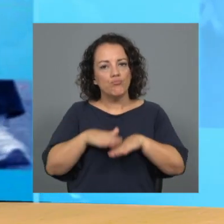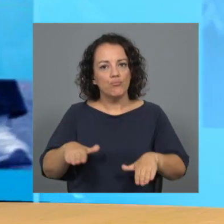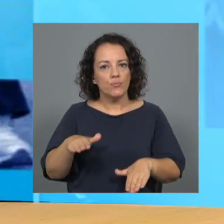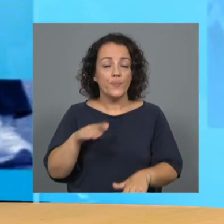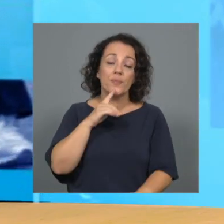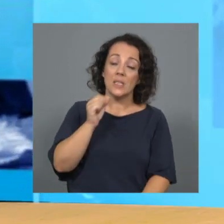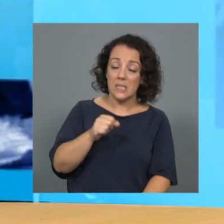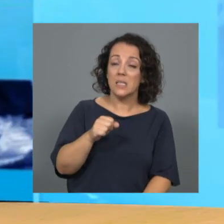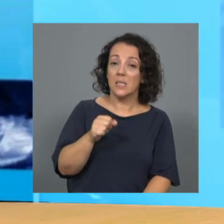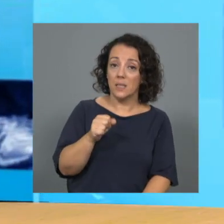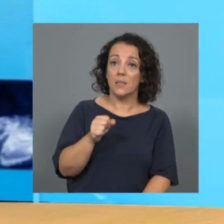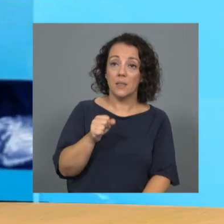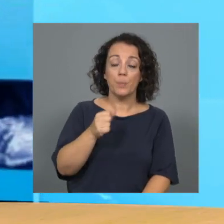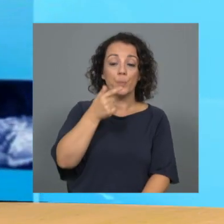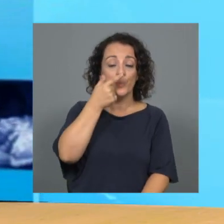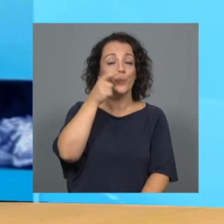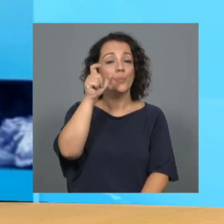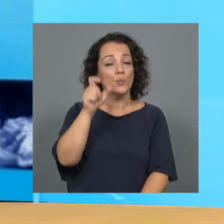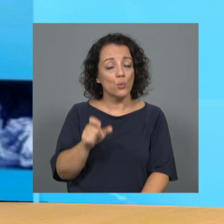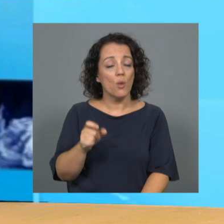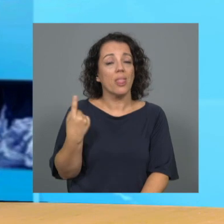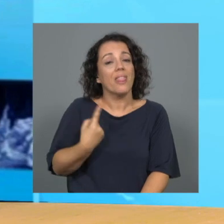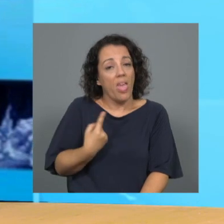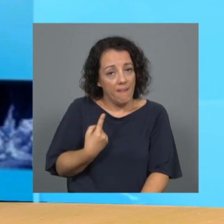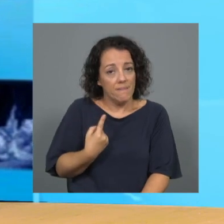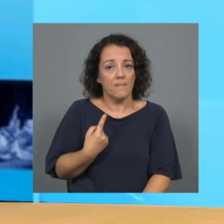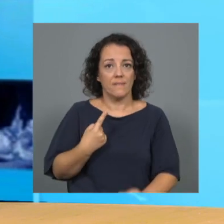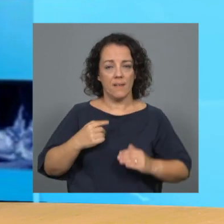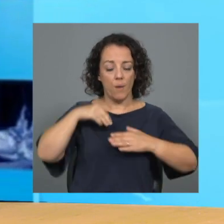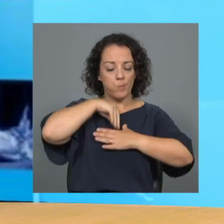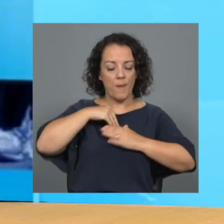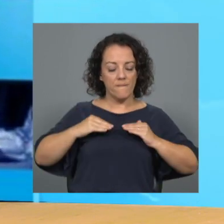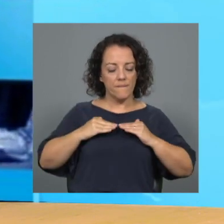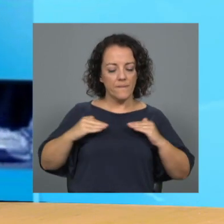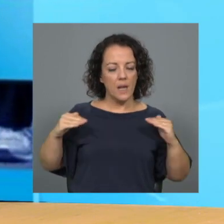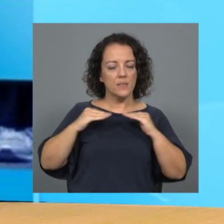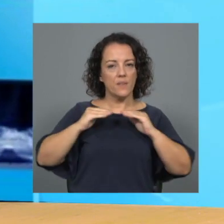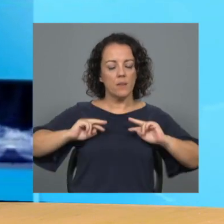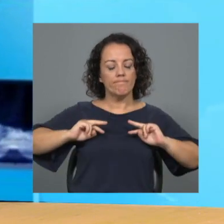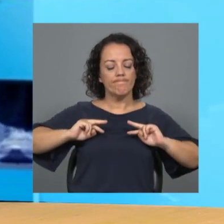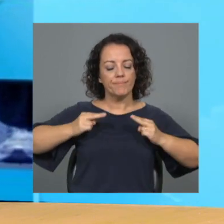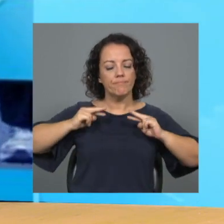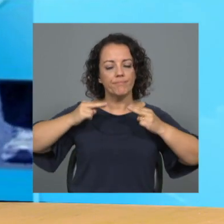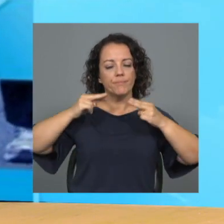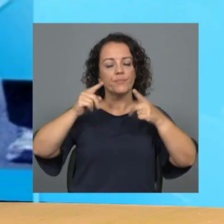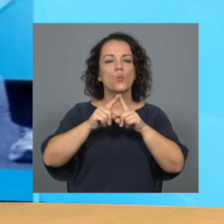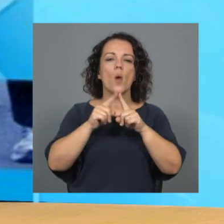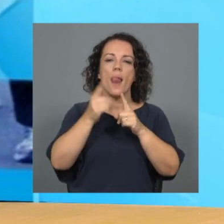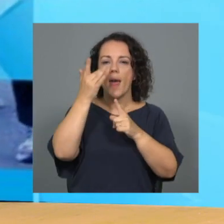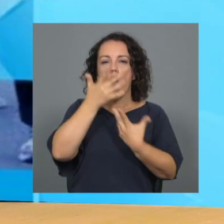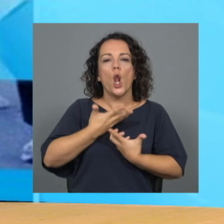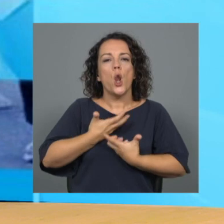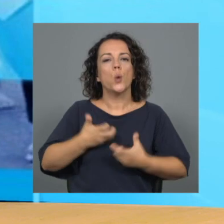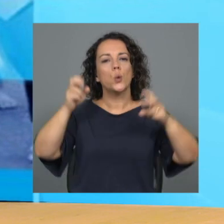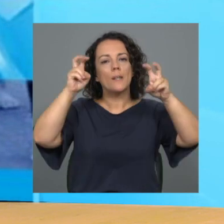a pessoa deverá completar estas fases para que o luto se torne dito saudável. Um luto saudável,